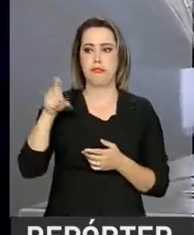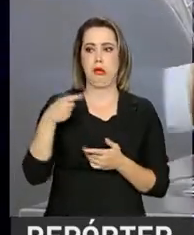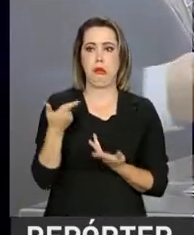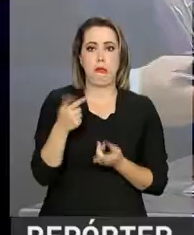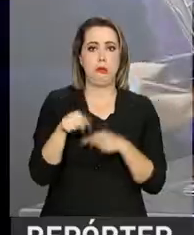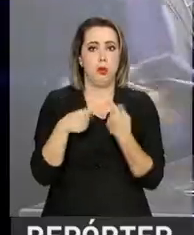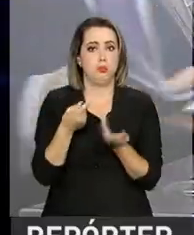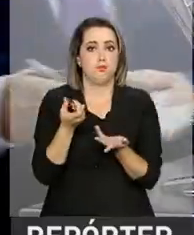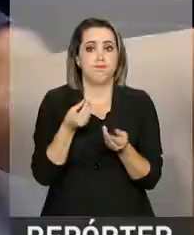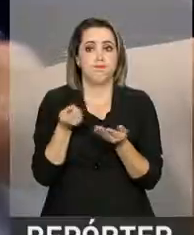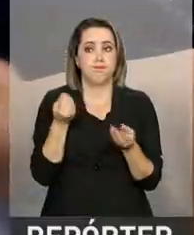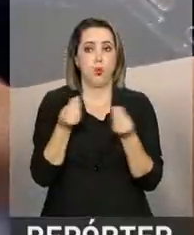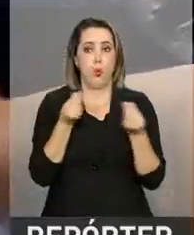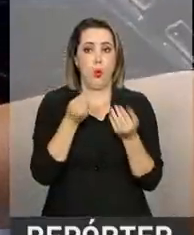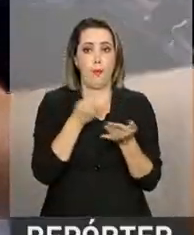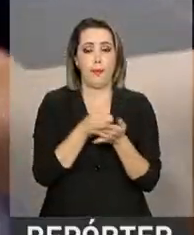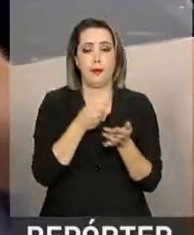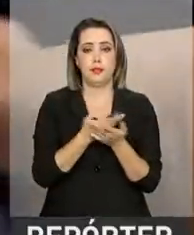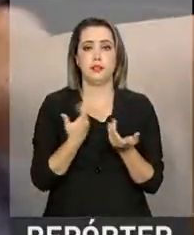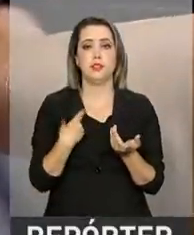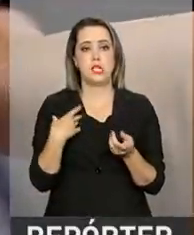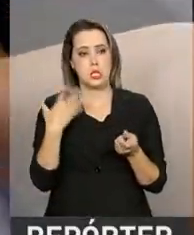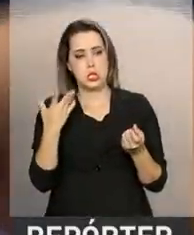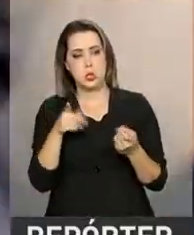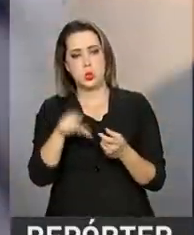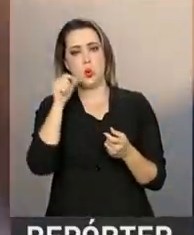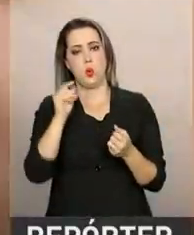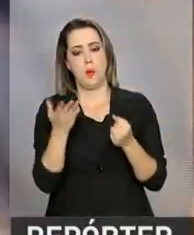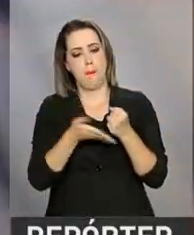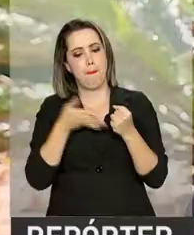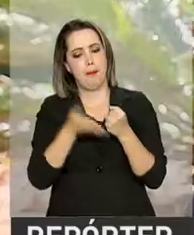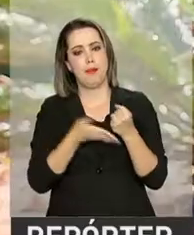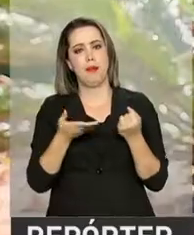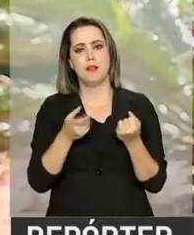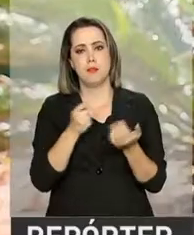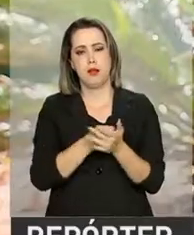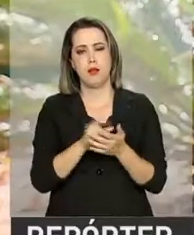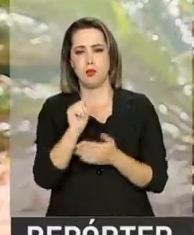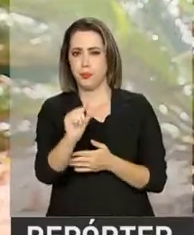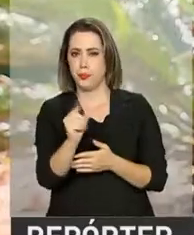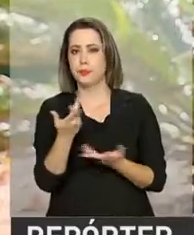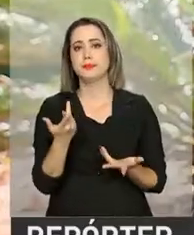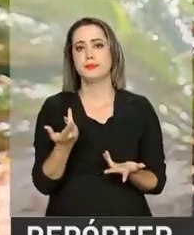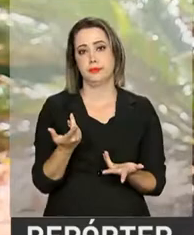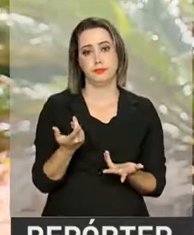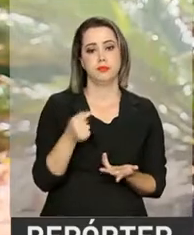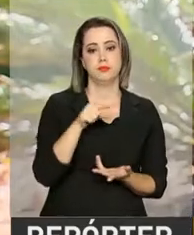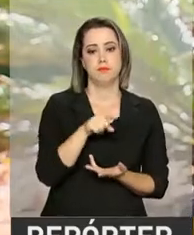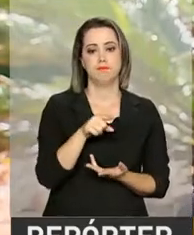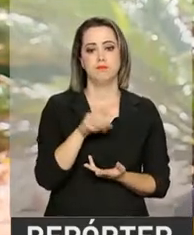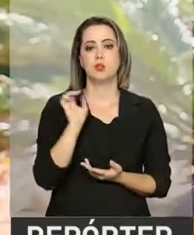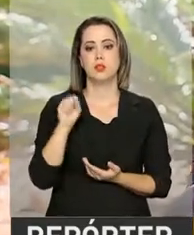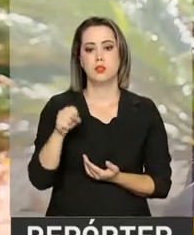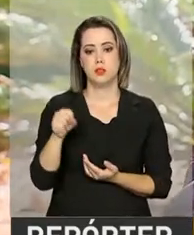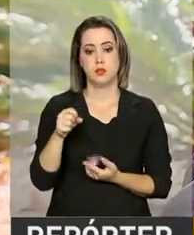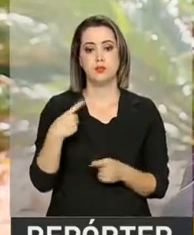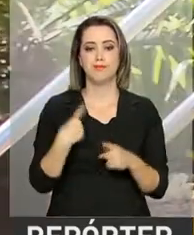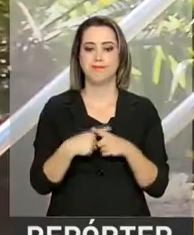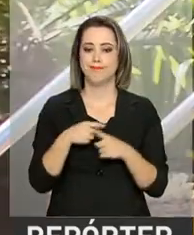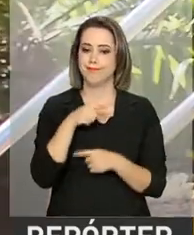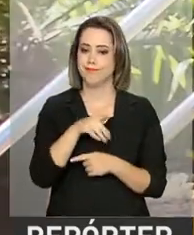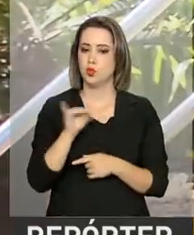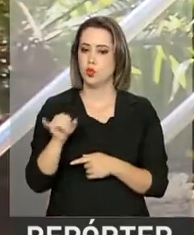não teve dinheiro para pagar a fatura integral e optou por fazer só o pagamento mínimo sem que a lei na verdade estava pagando um juro